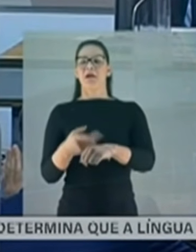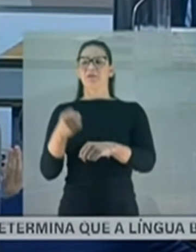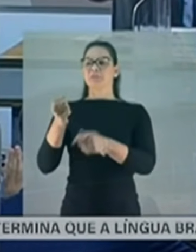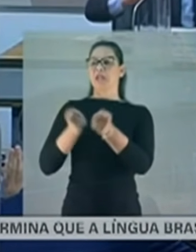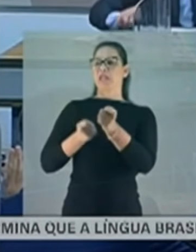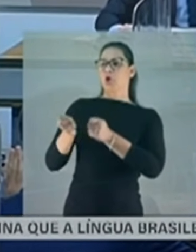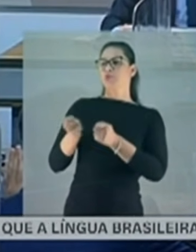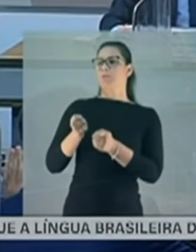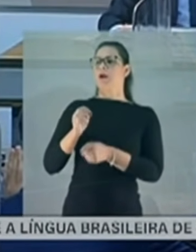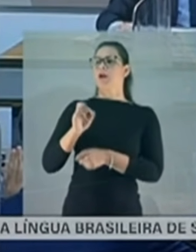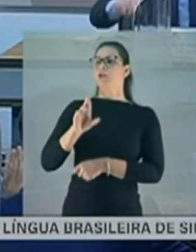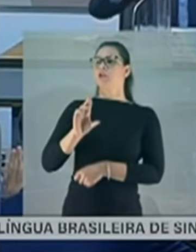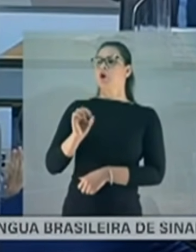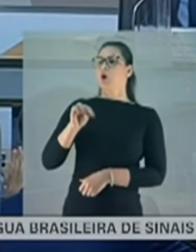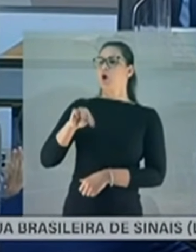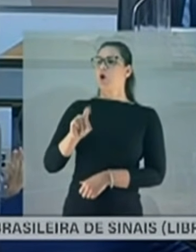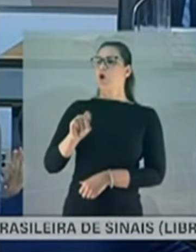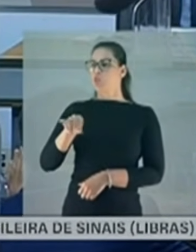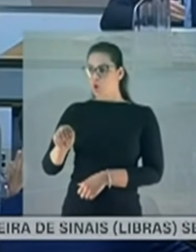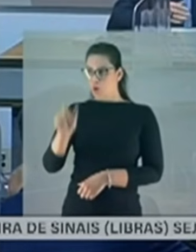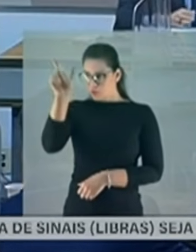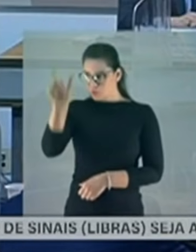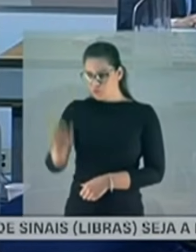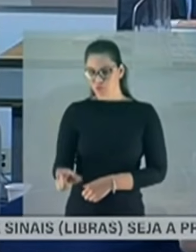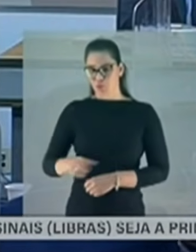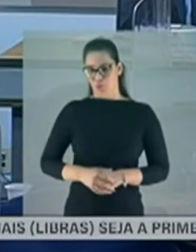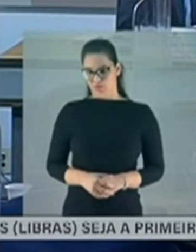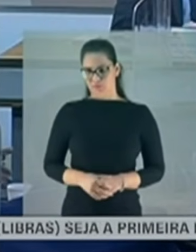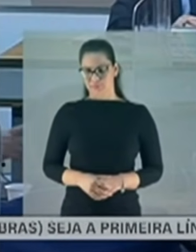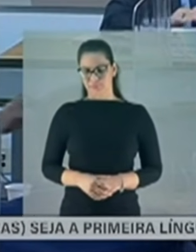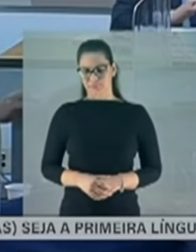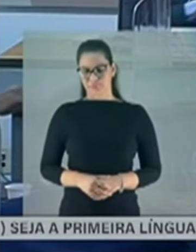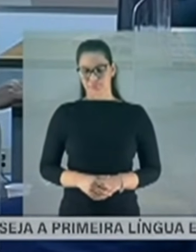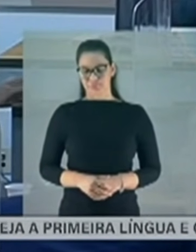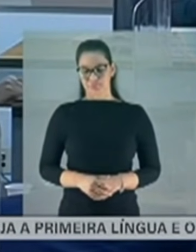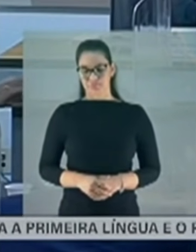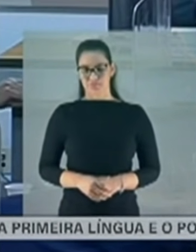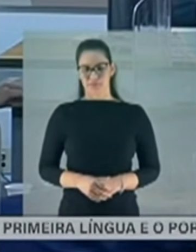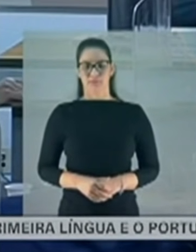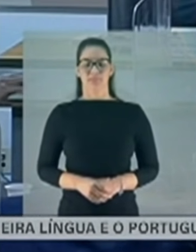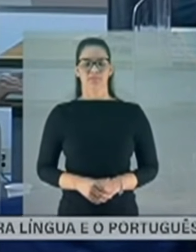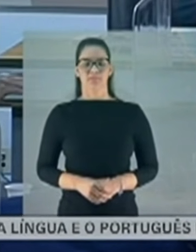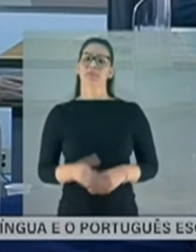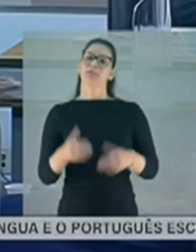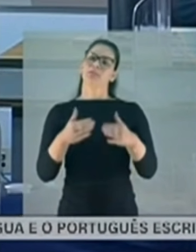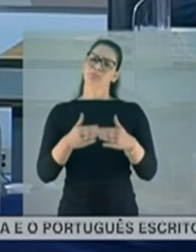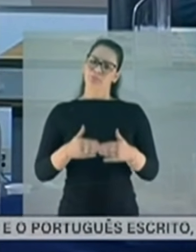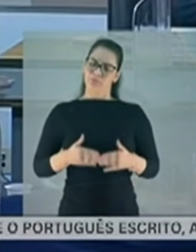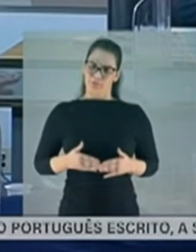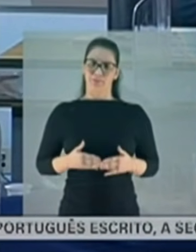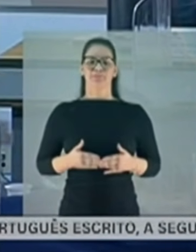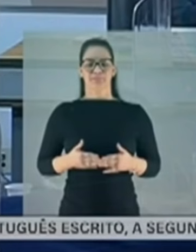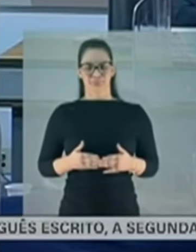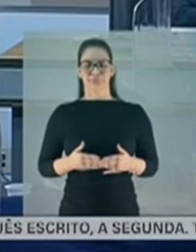lá em Rondônia é o senhor. É, senador. Quem é acostumado com negociata, eu sei. Olha, pessoal, é o seguinte. Por favor, por